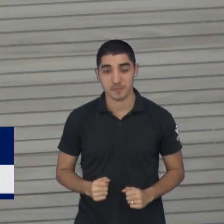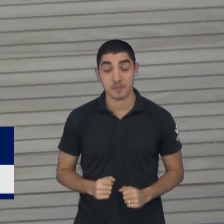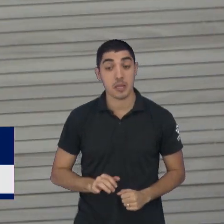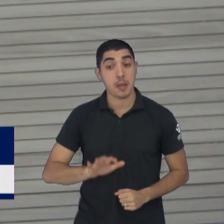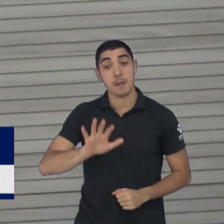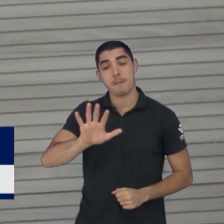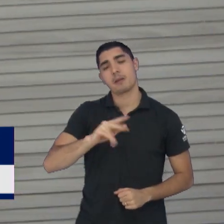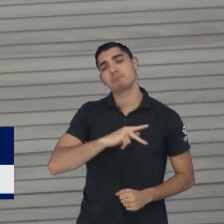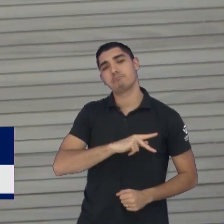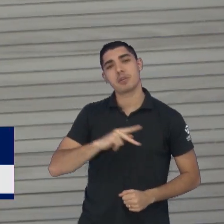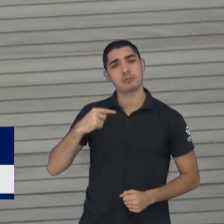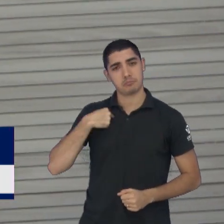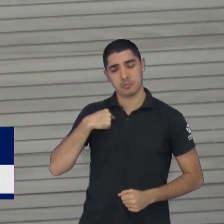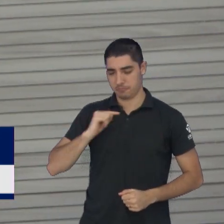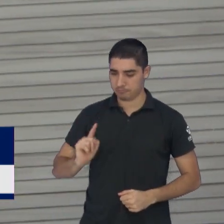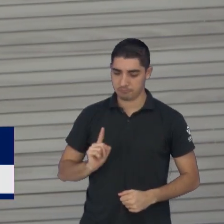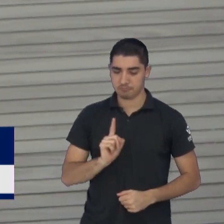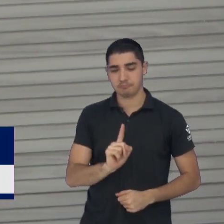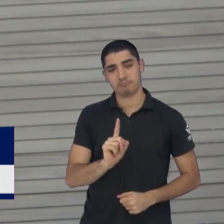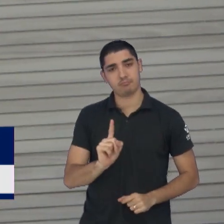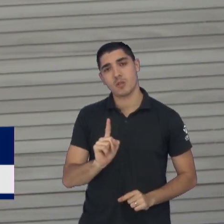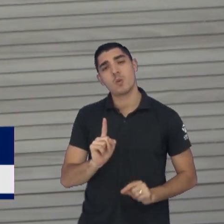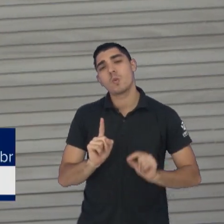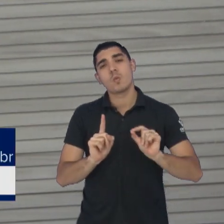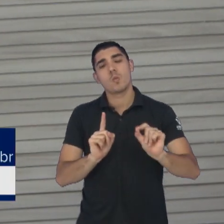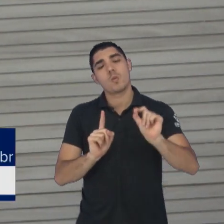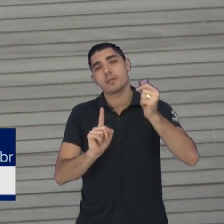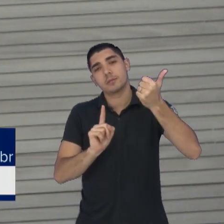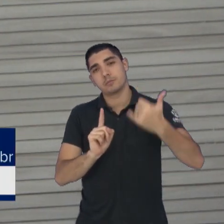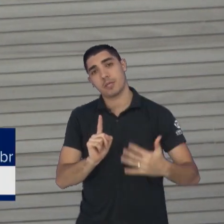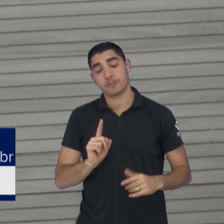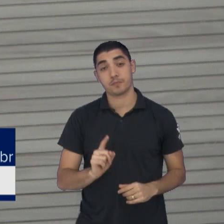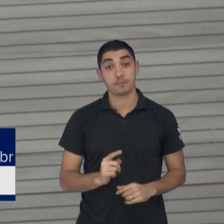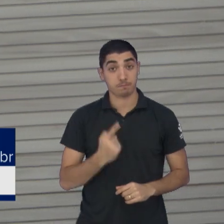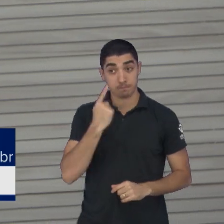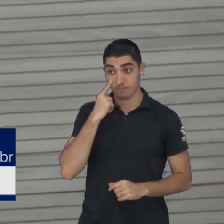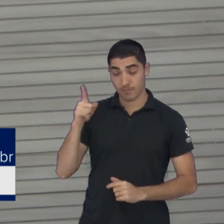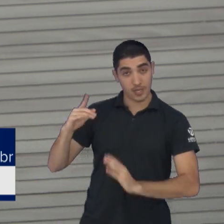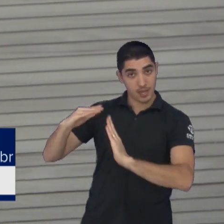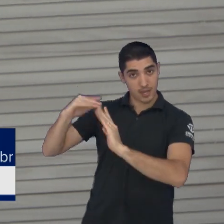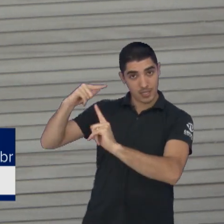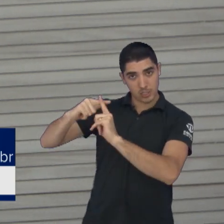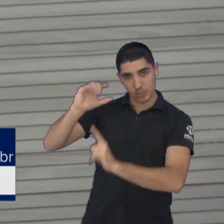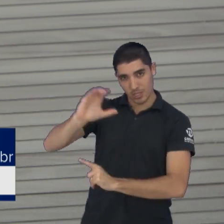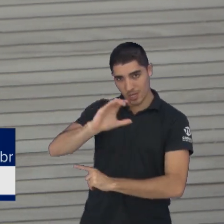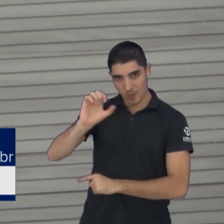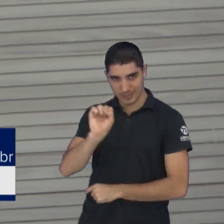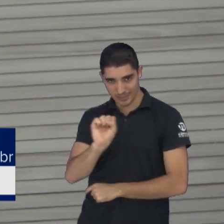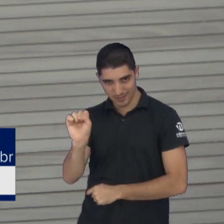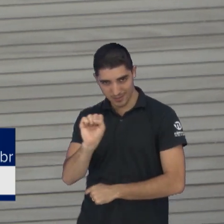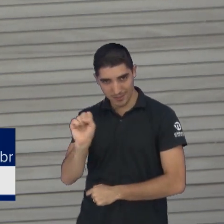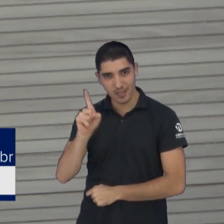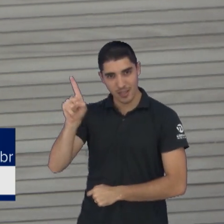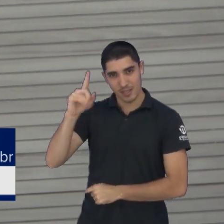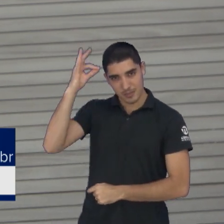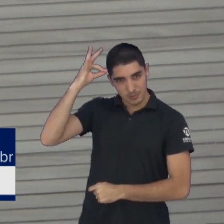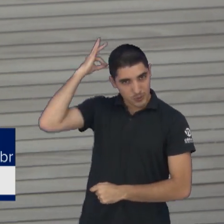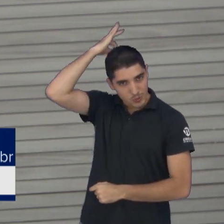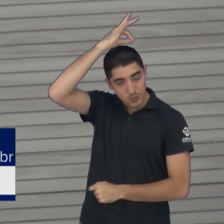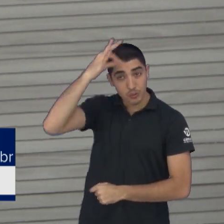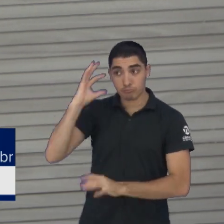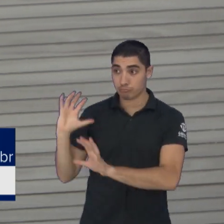presidente, o que me traz hoje é... A paróquia Espírito Santo está completando 32